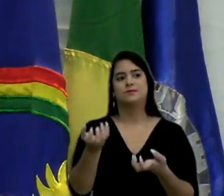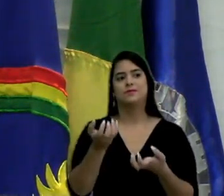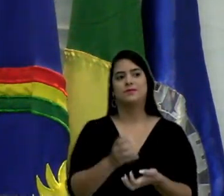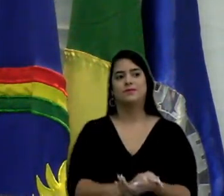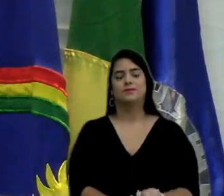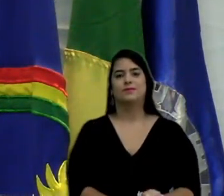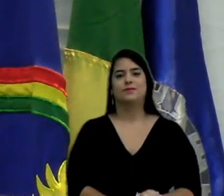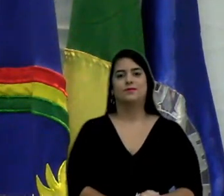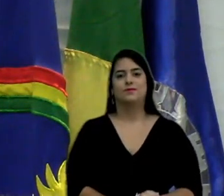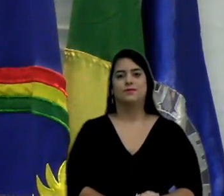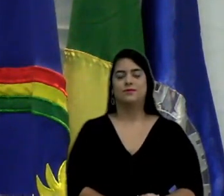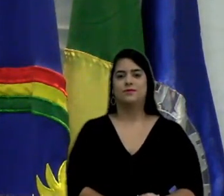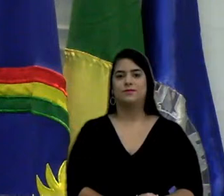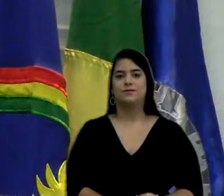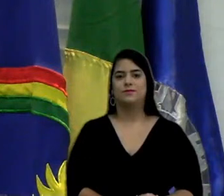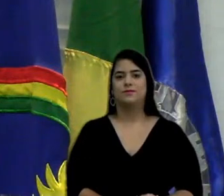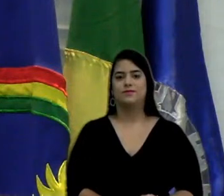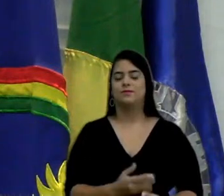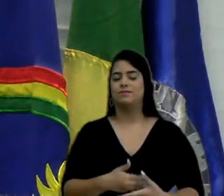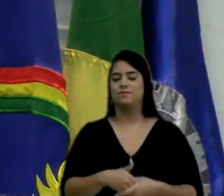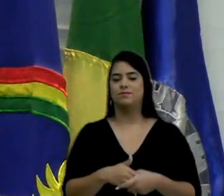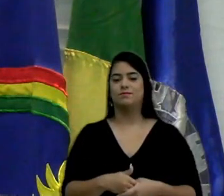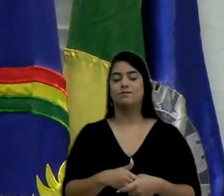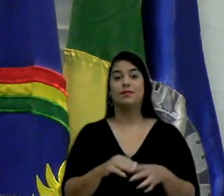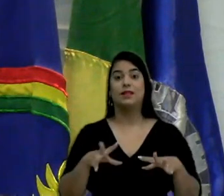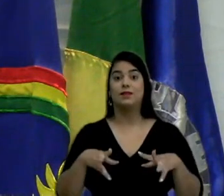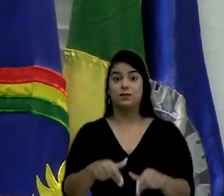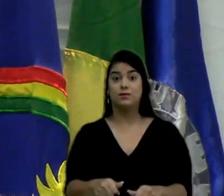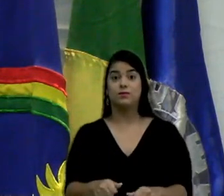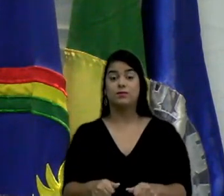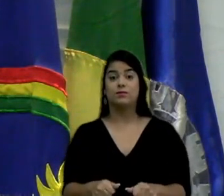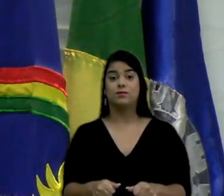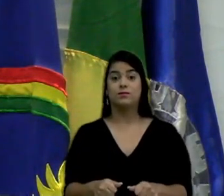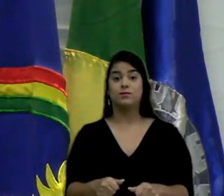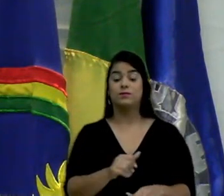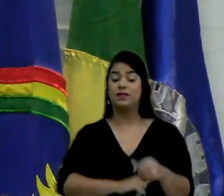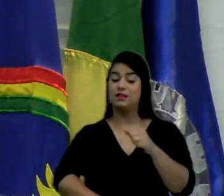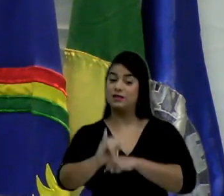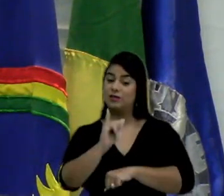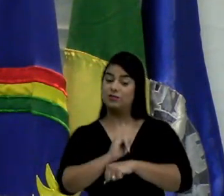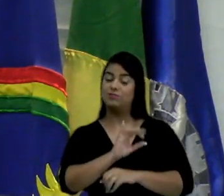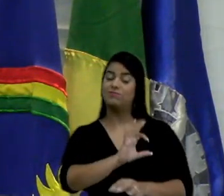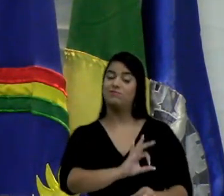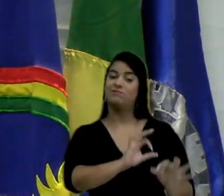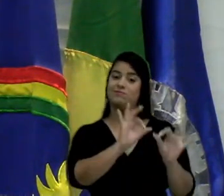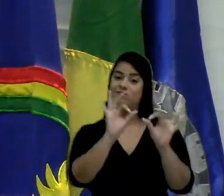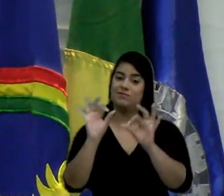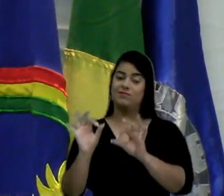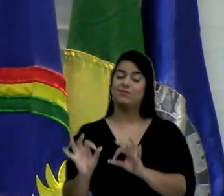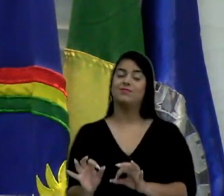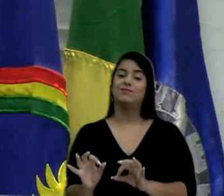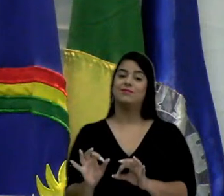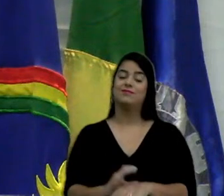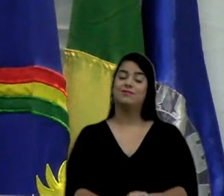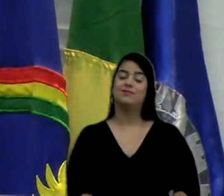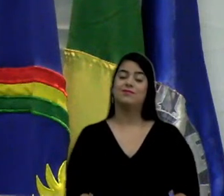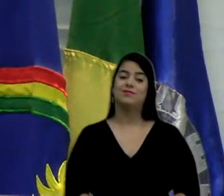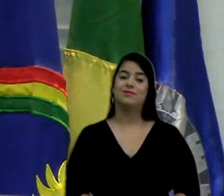quero dar as saudações Bom dia também a todos os os internautas que nos acompanham pela